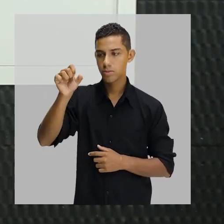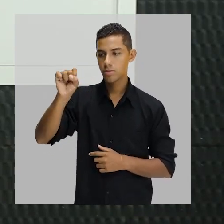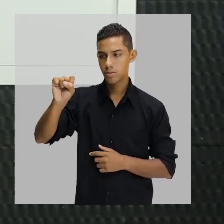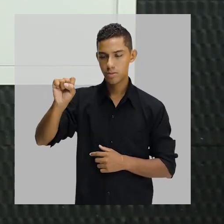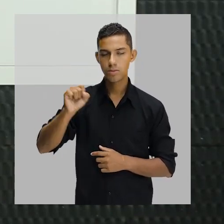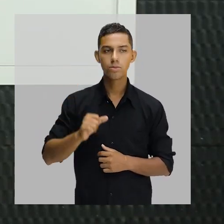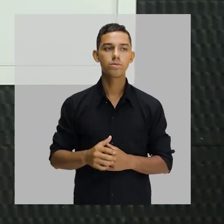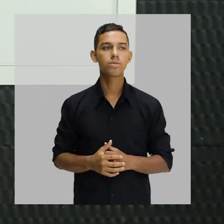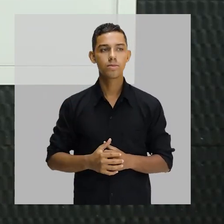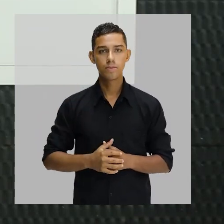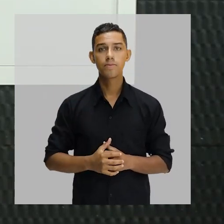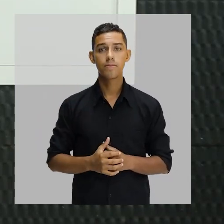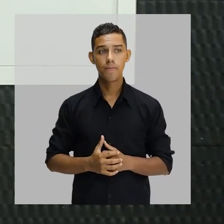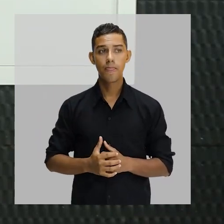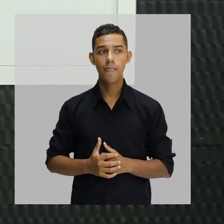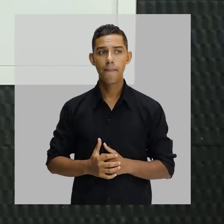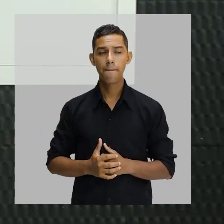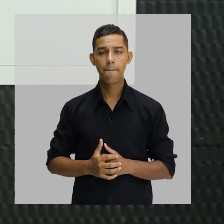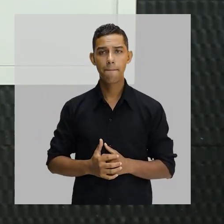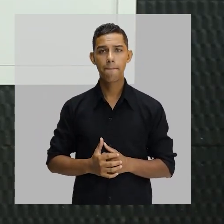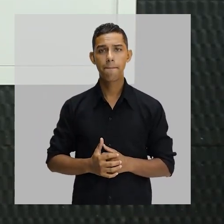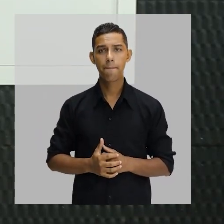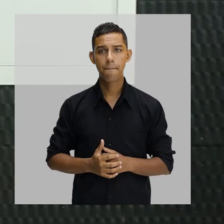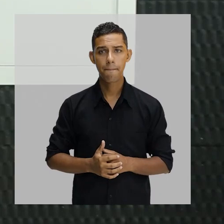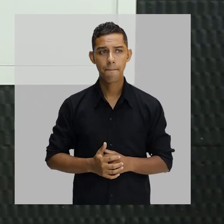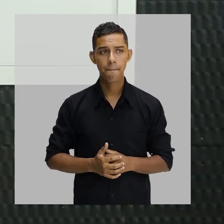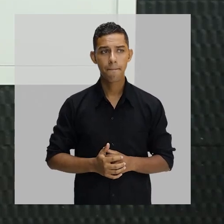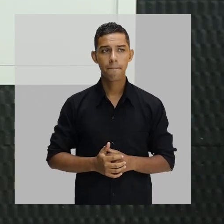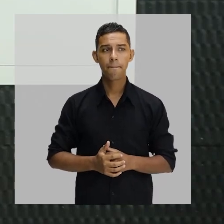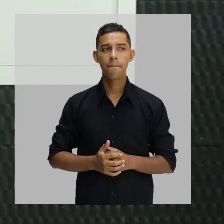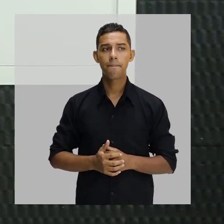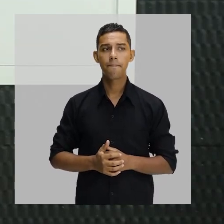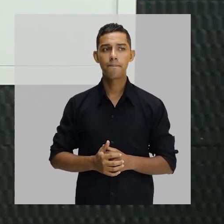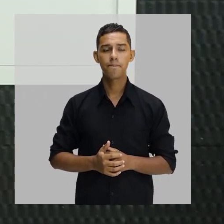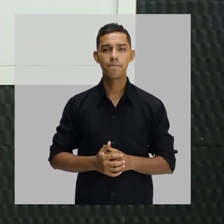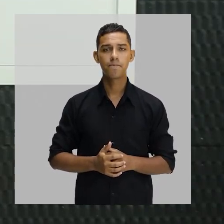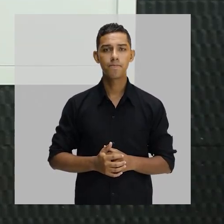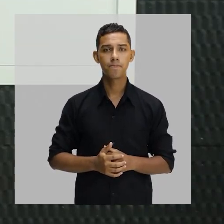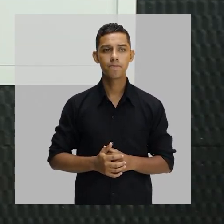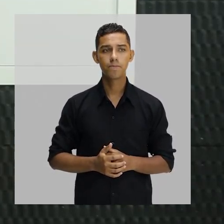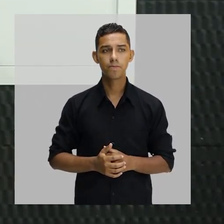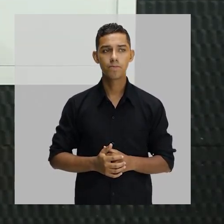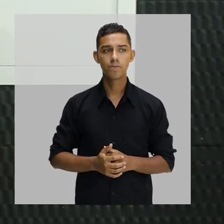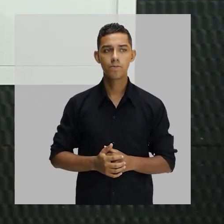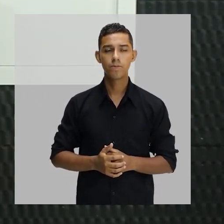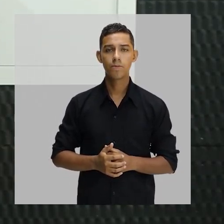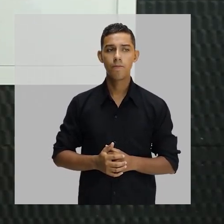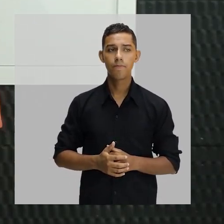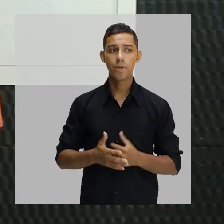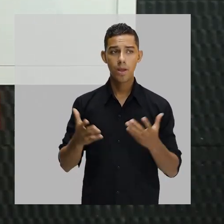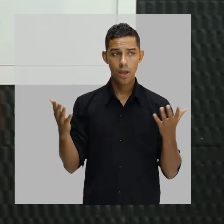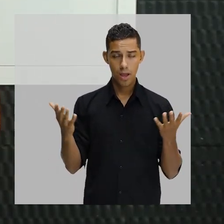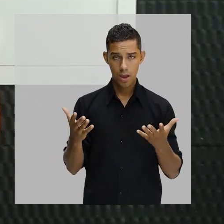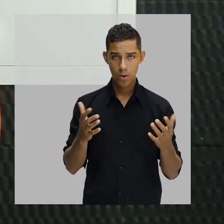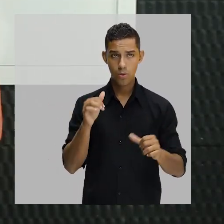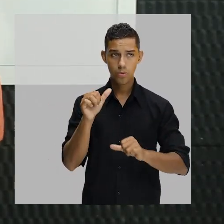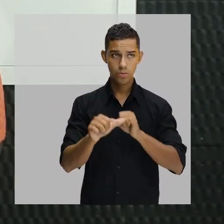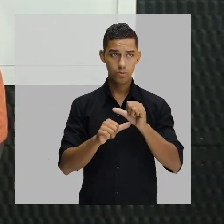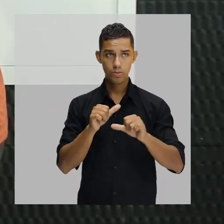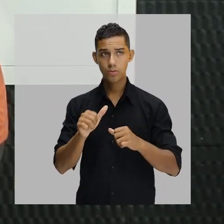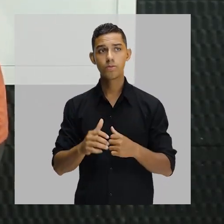168, tá ok? 36 vezes 168. Então, vamos fazer essa multiplicação, né?